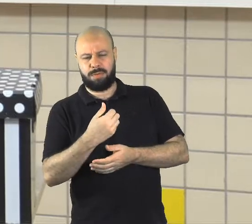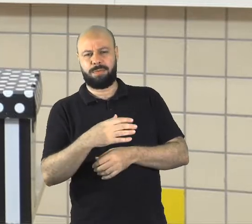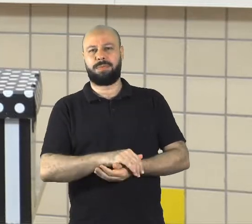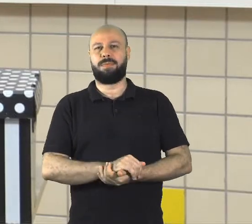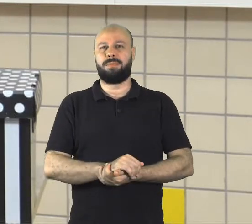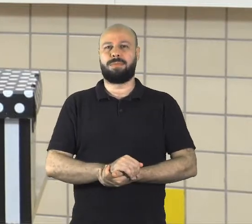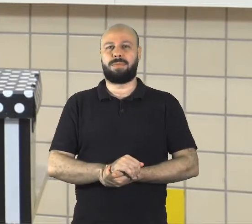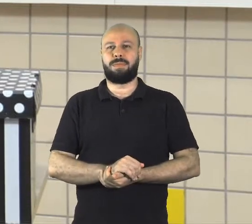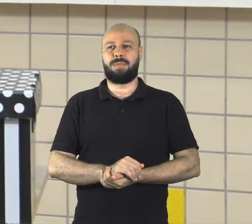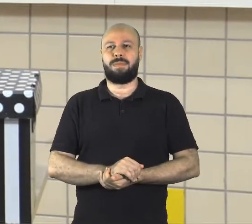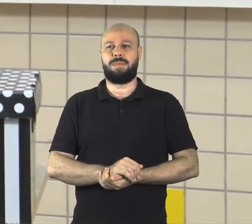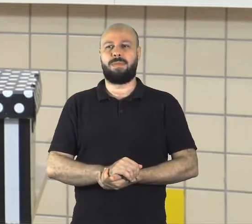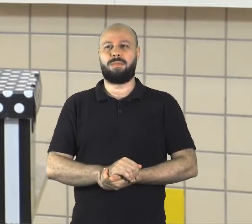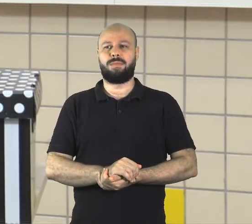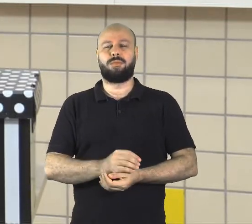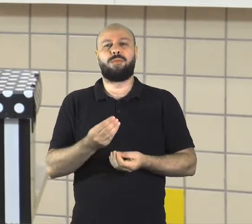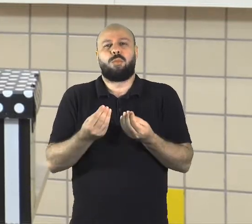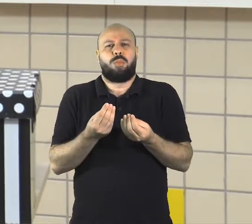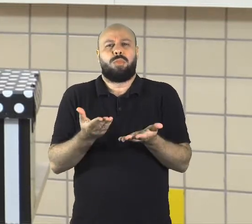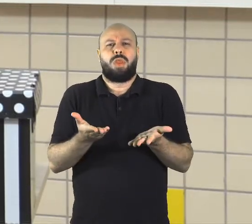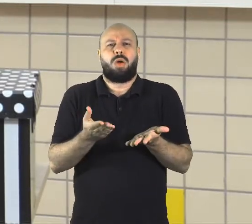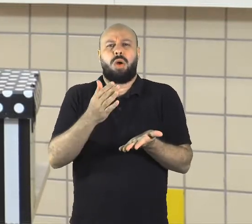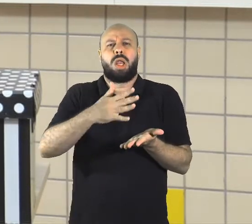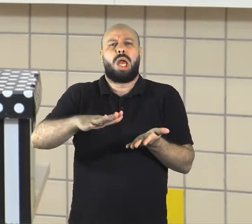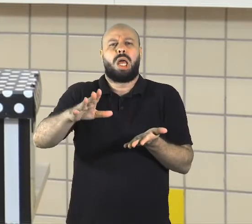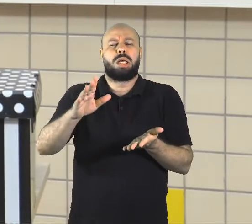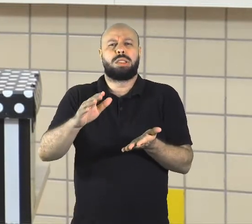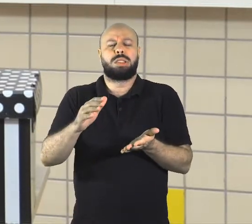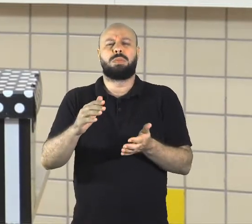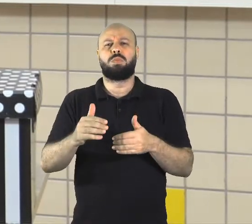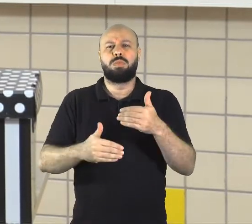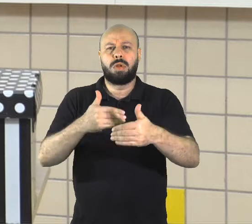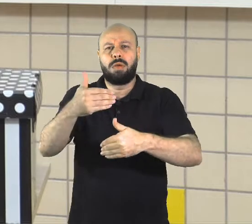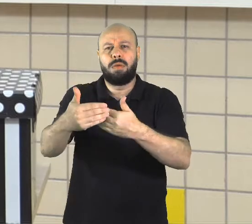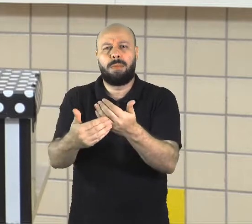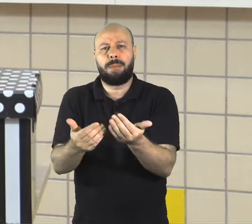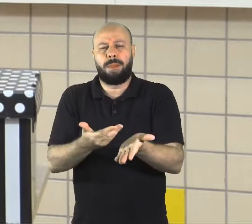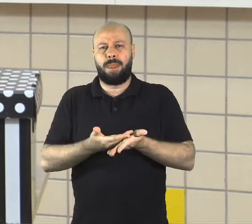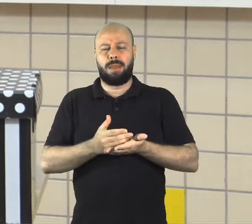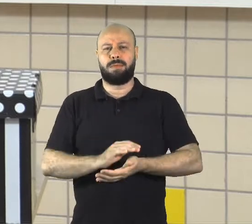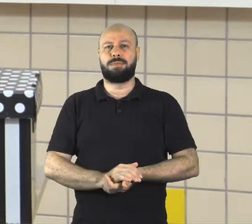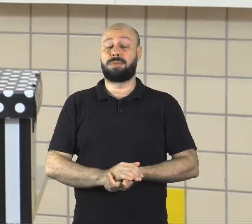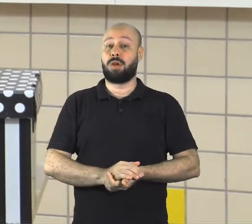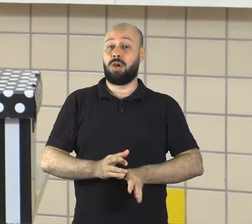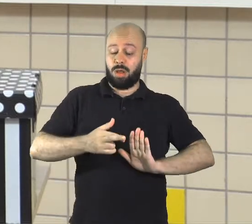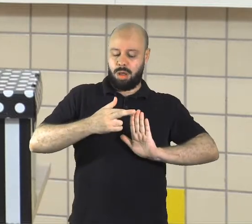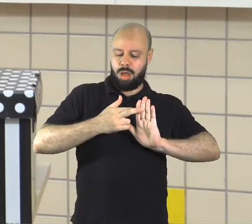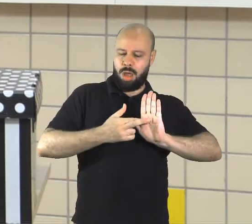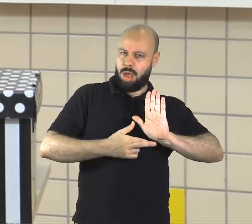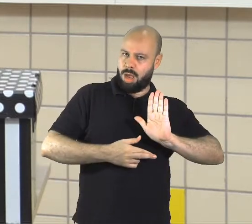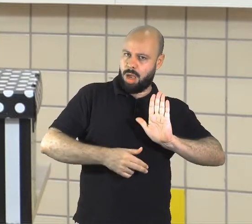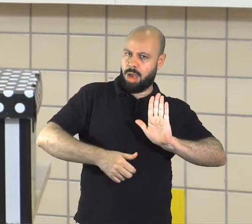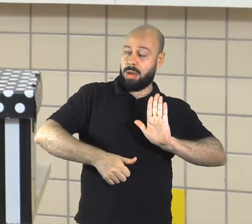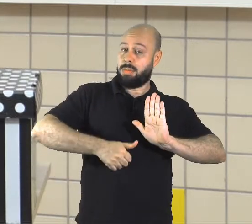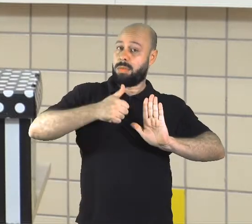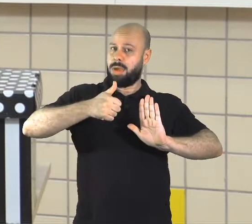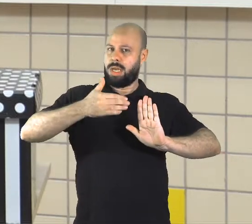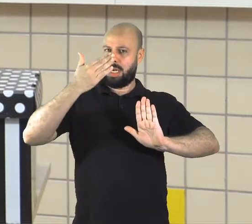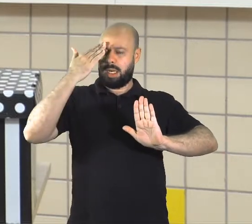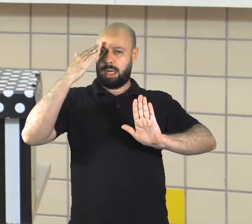crianças, olha só, como que nós vamos estar desenvolvendo toda a aula? Nós vamos conhecer as regrinhas primeiro, é claro, porque tem